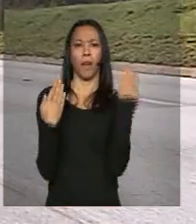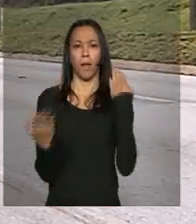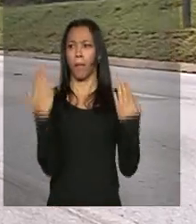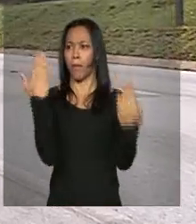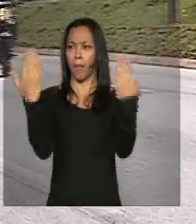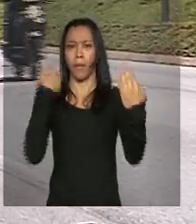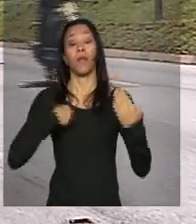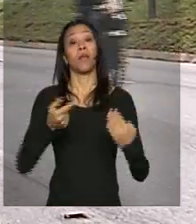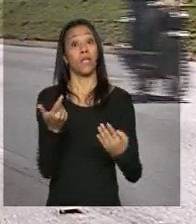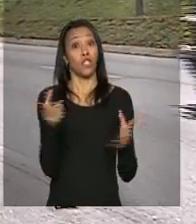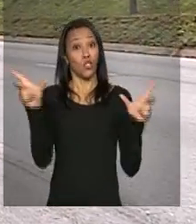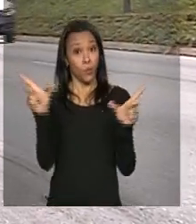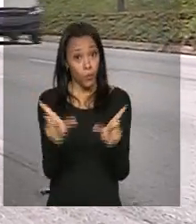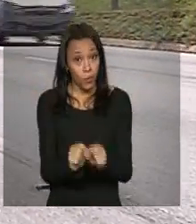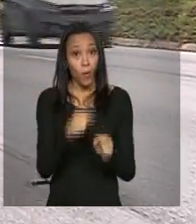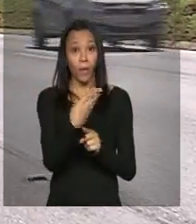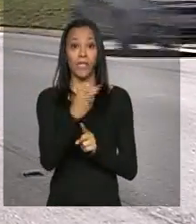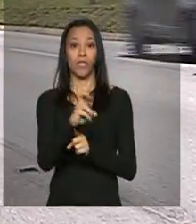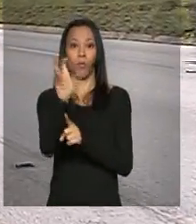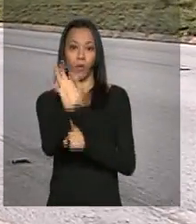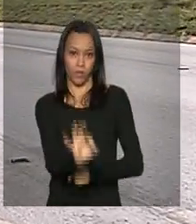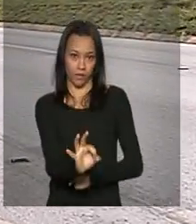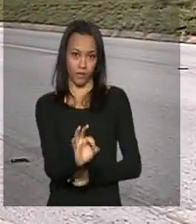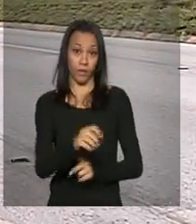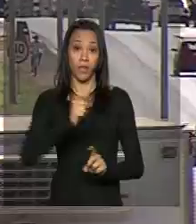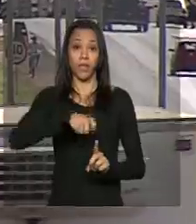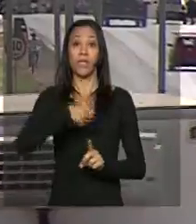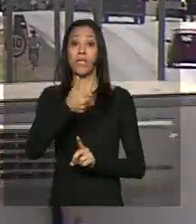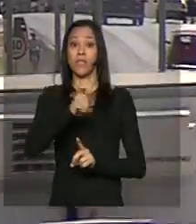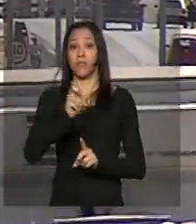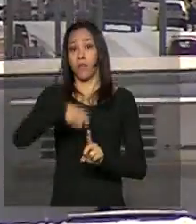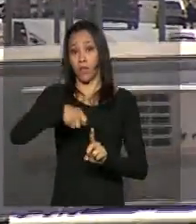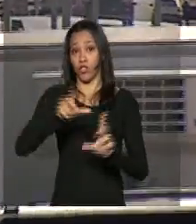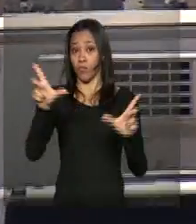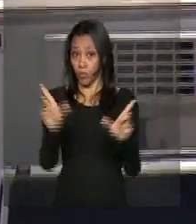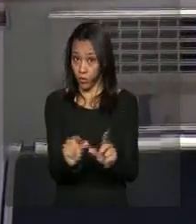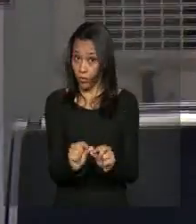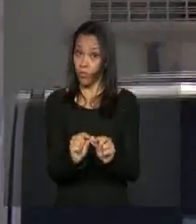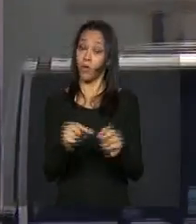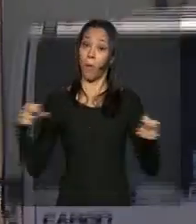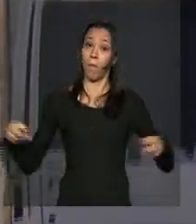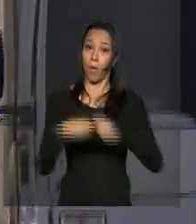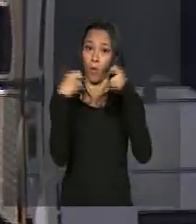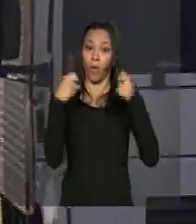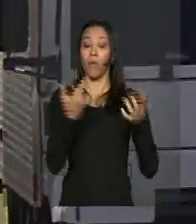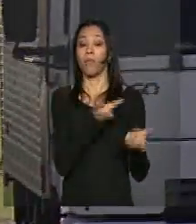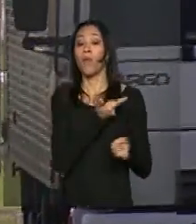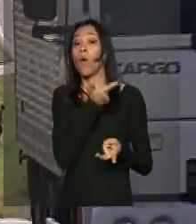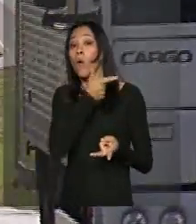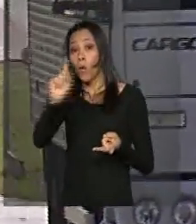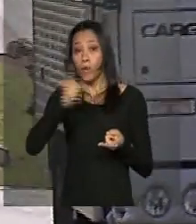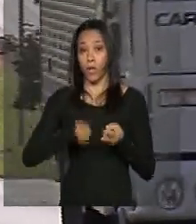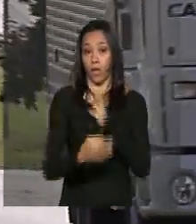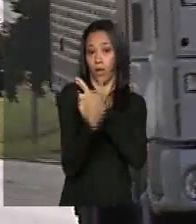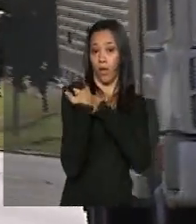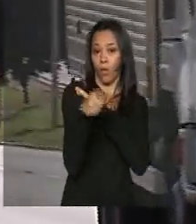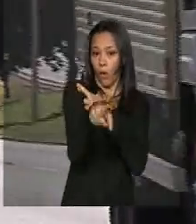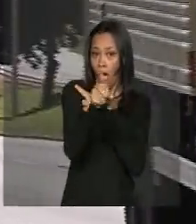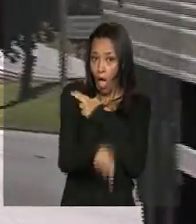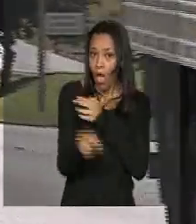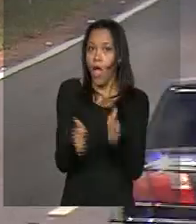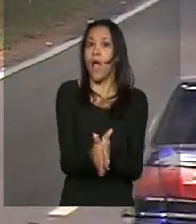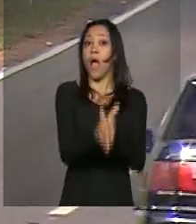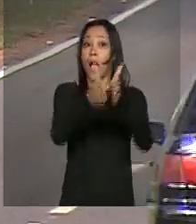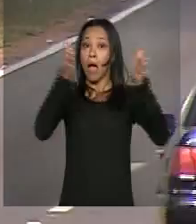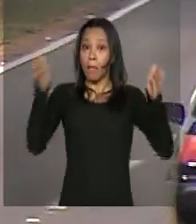45% no número de acidentes nos últimos 15 meses. Outra obra de responsabilidade do setor privado é a